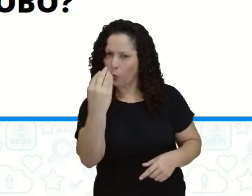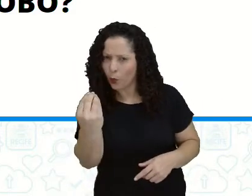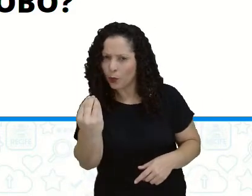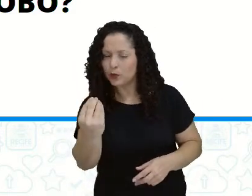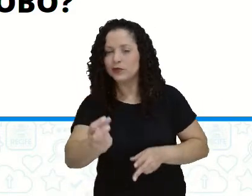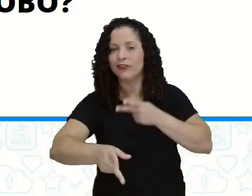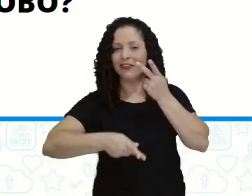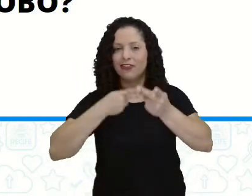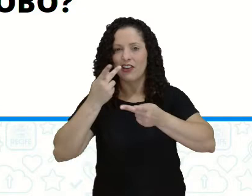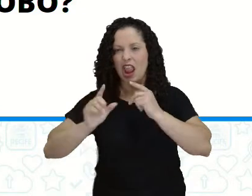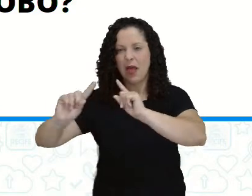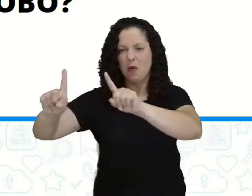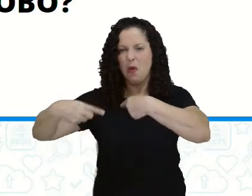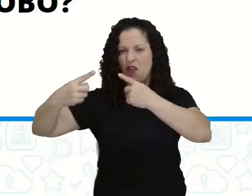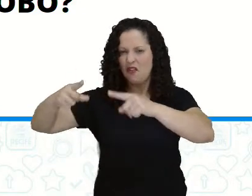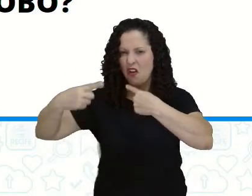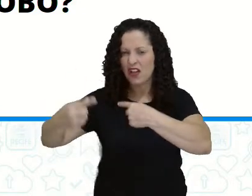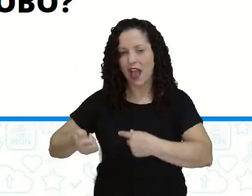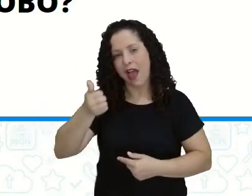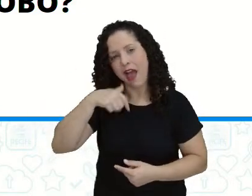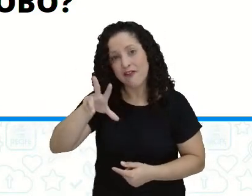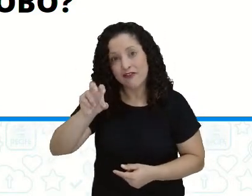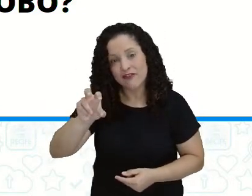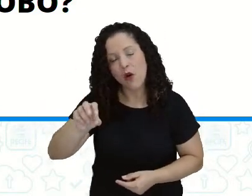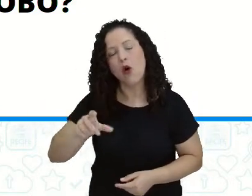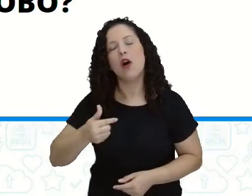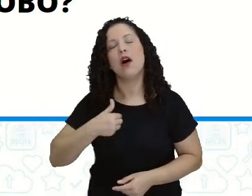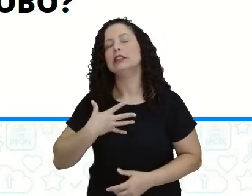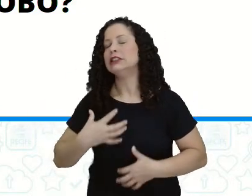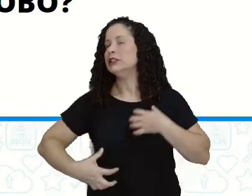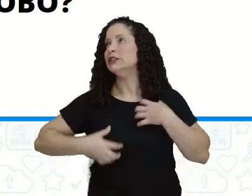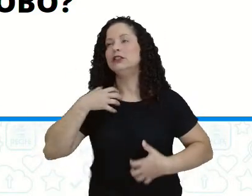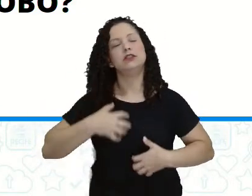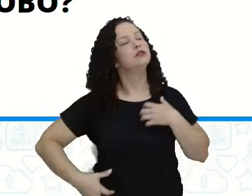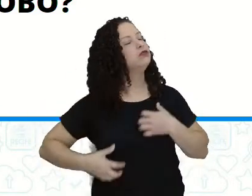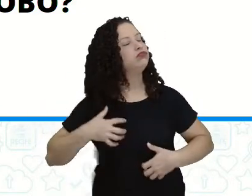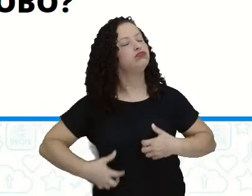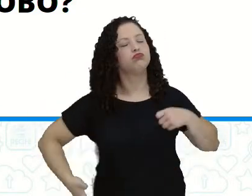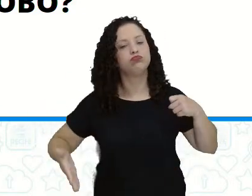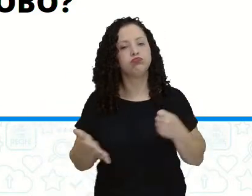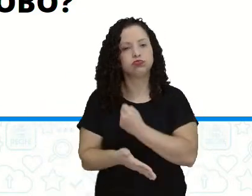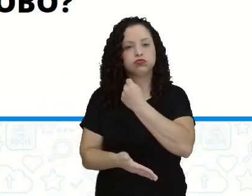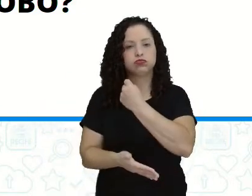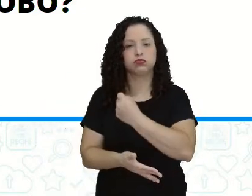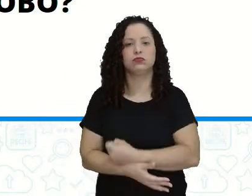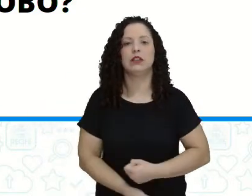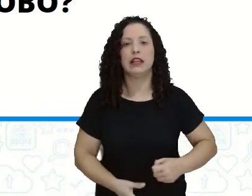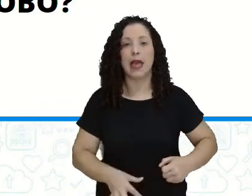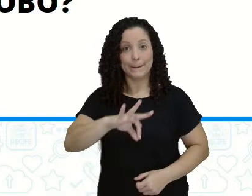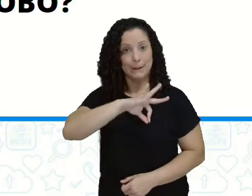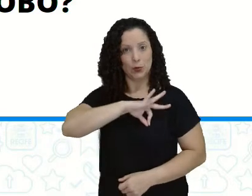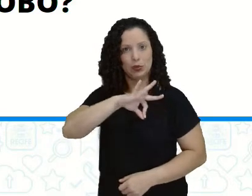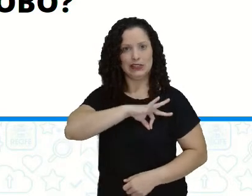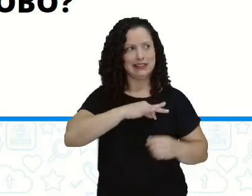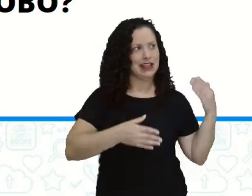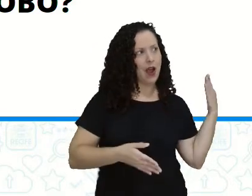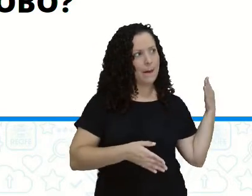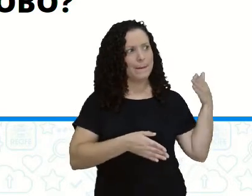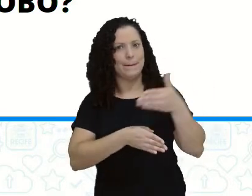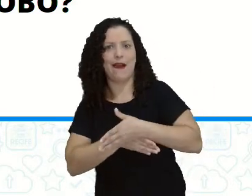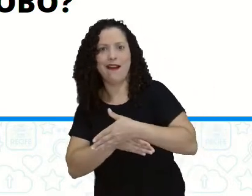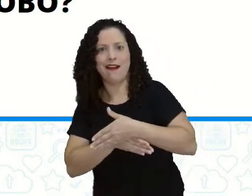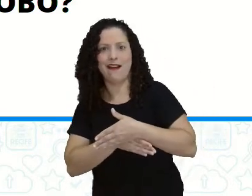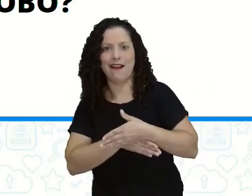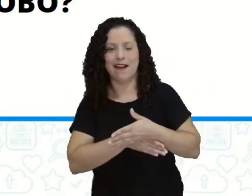quando xingam a vovozinha dele, ele se torna muito agressivo. E a polícia chegou e